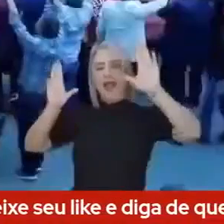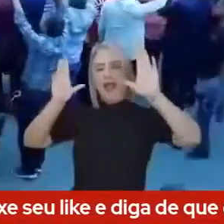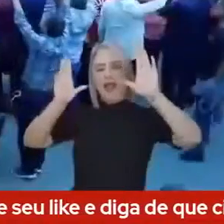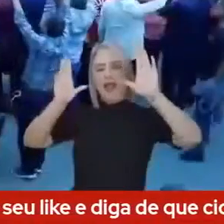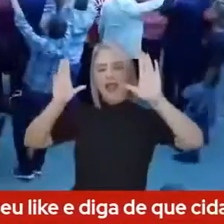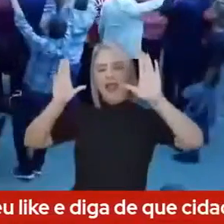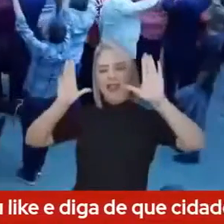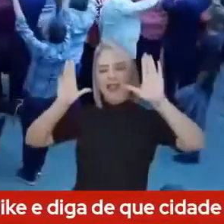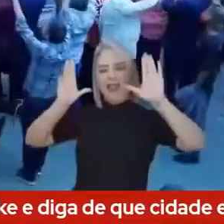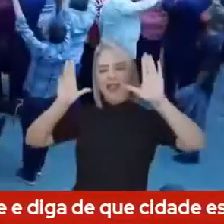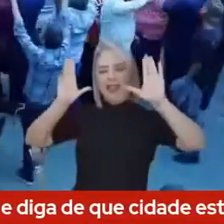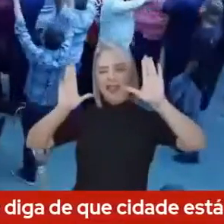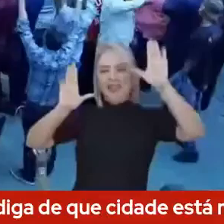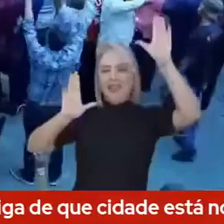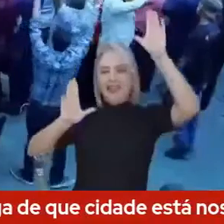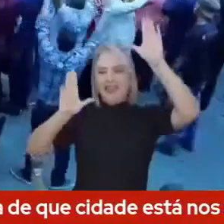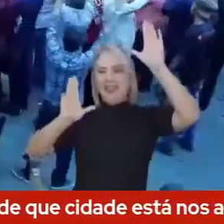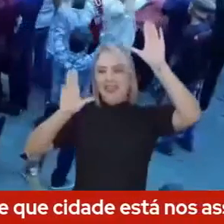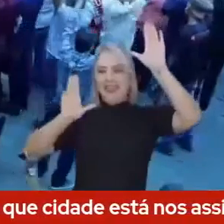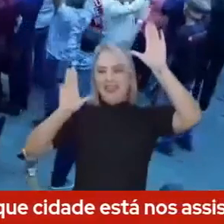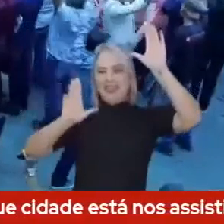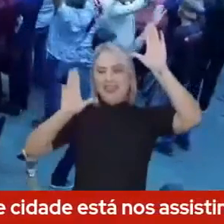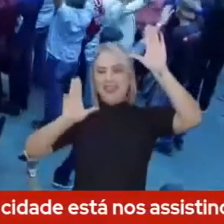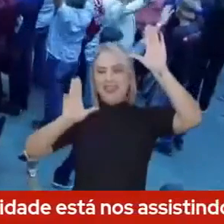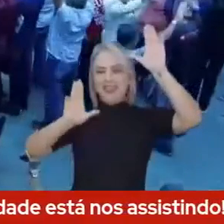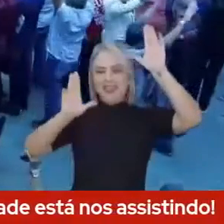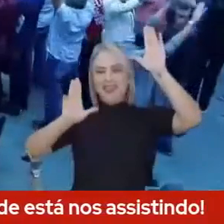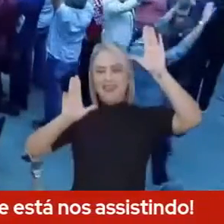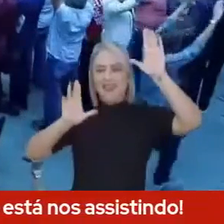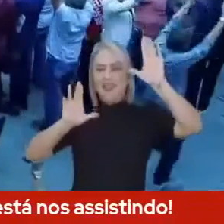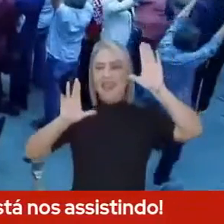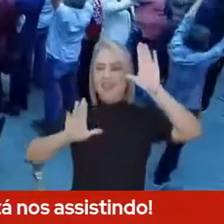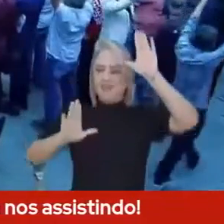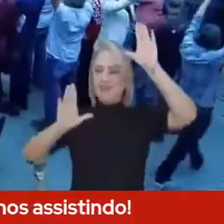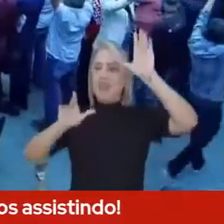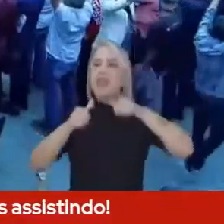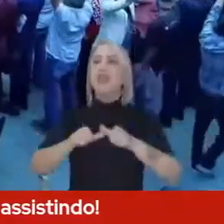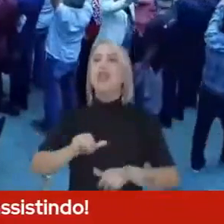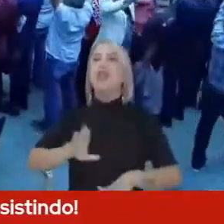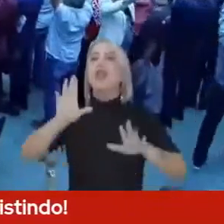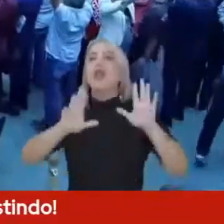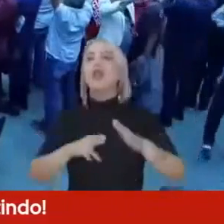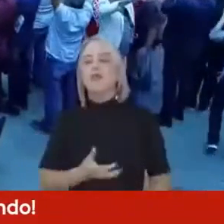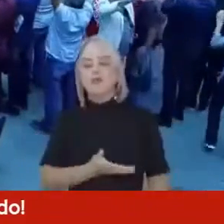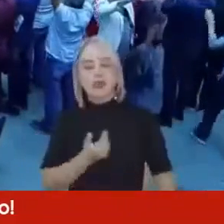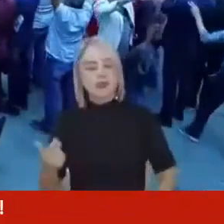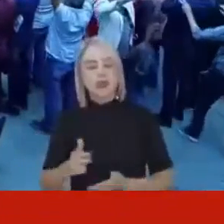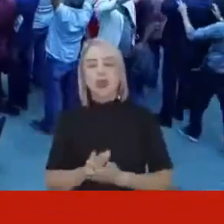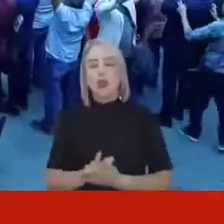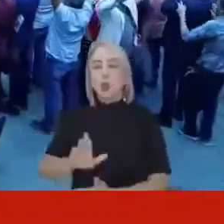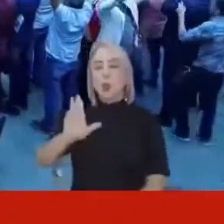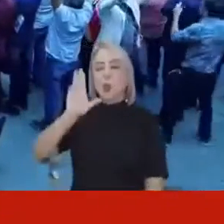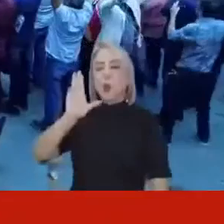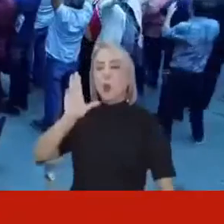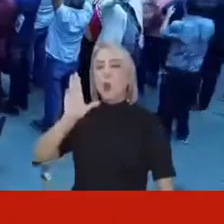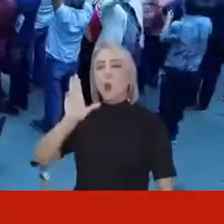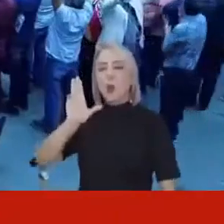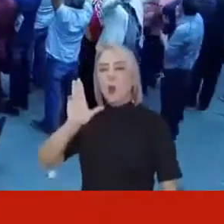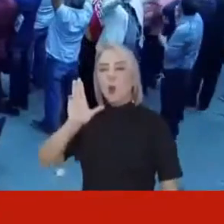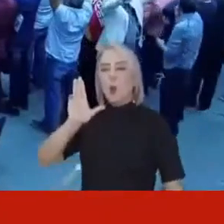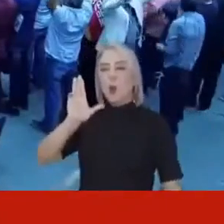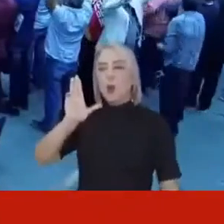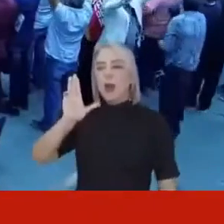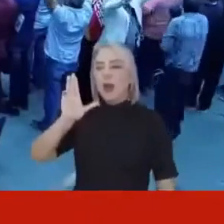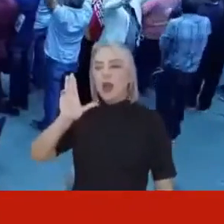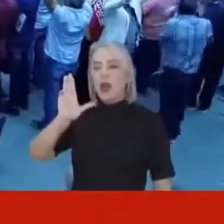Fica com o braço erguido. Fica com o braço erguido, vem cá, Lula. Fecha a mão assim. O